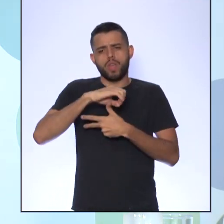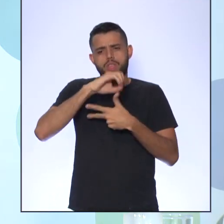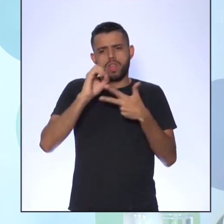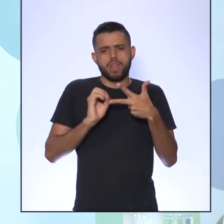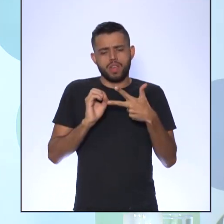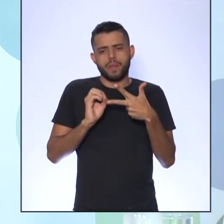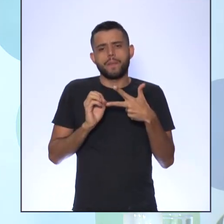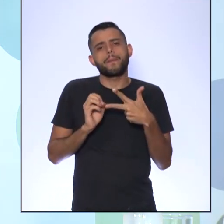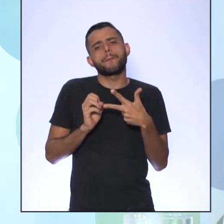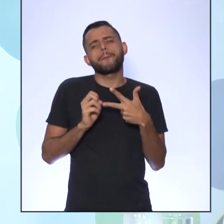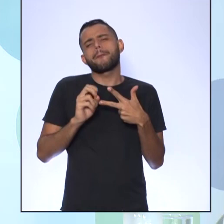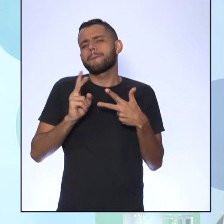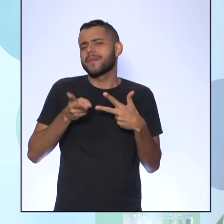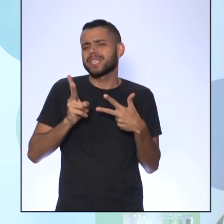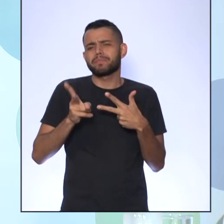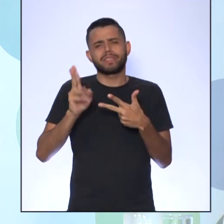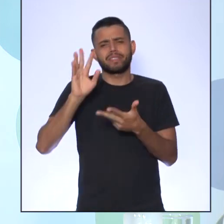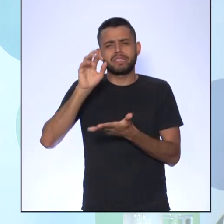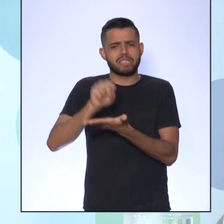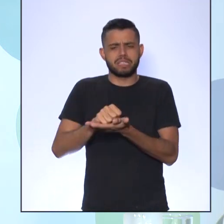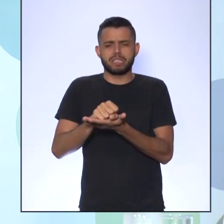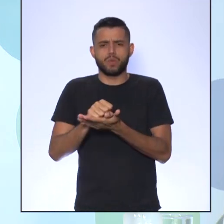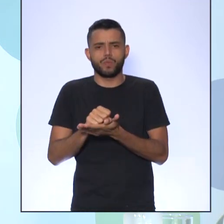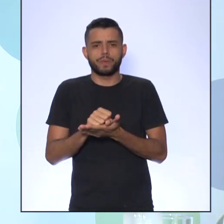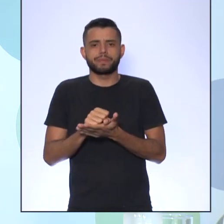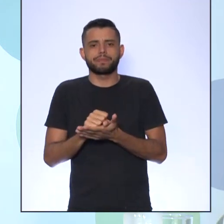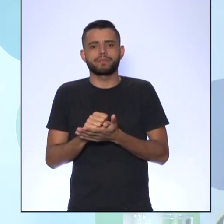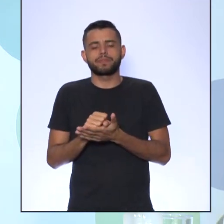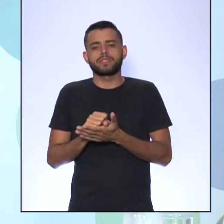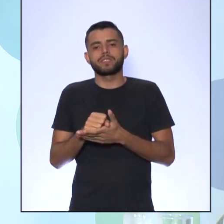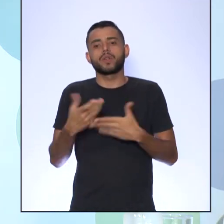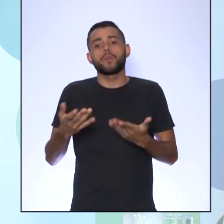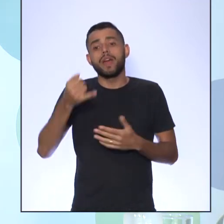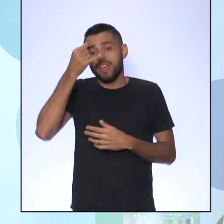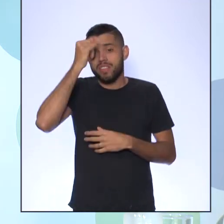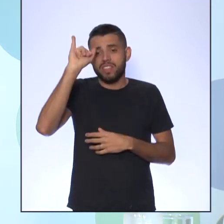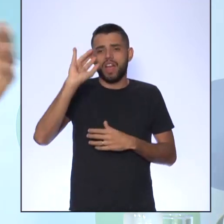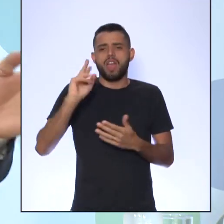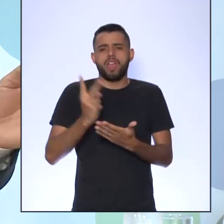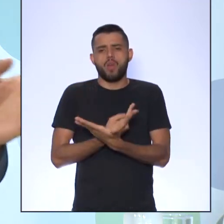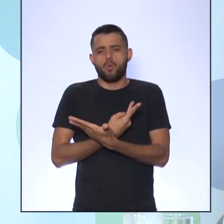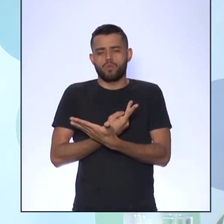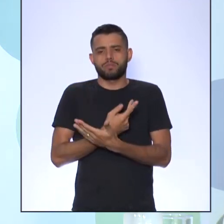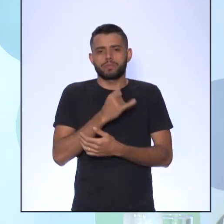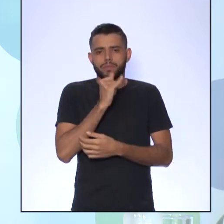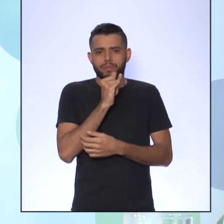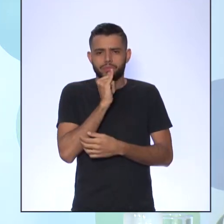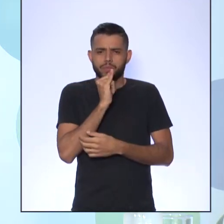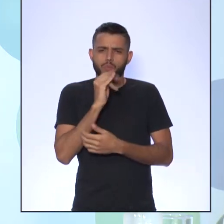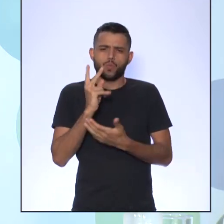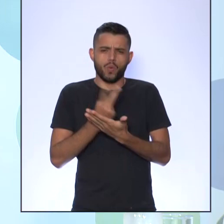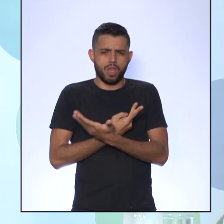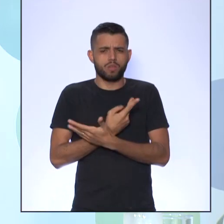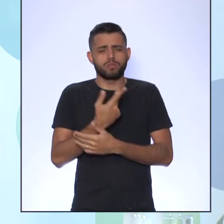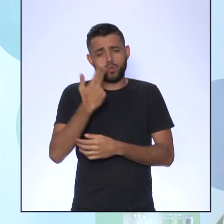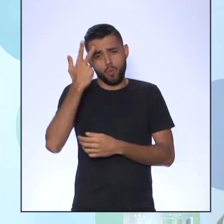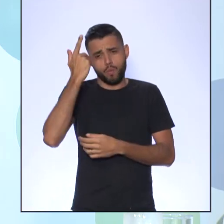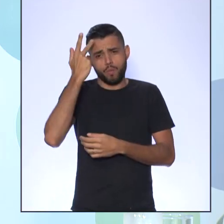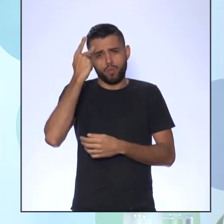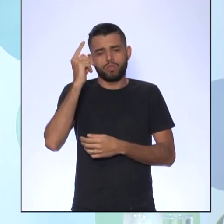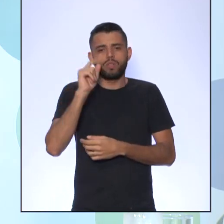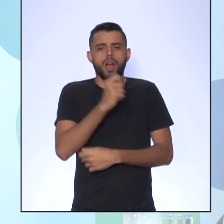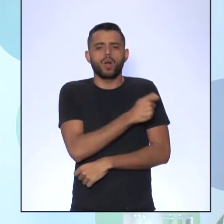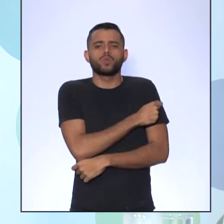na qual ele faz a inscrição. E aí, para não cometer erros, como, por exemplo, você citou agora há pouco, um erro muito comum, secretário, que é o